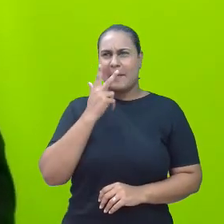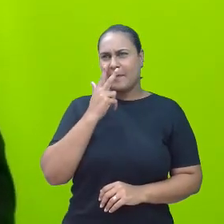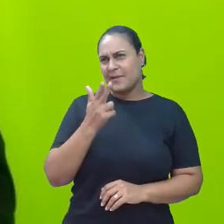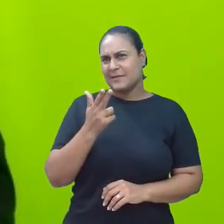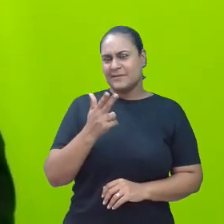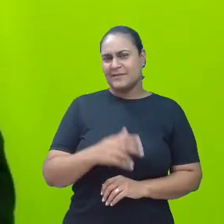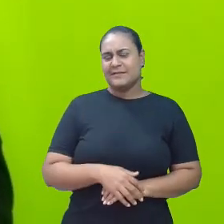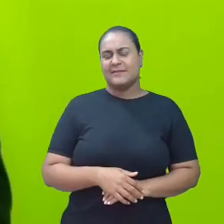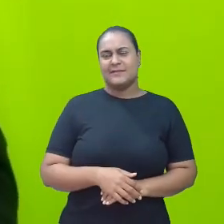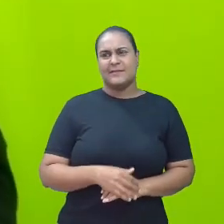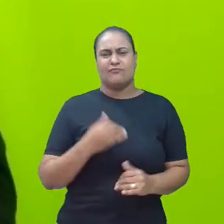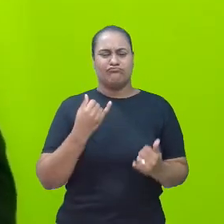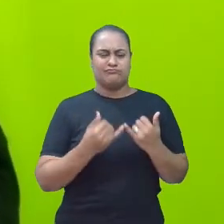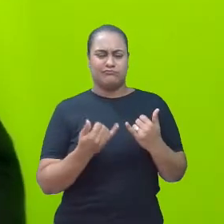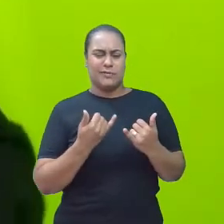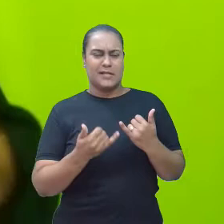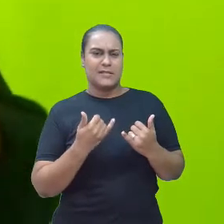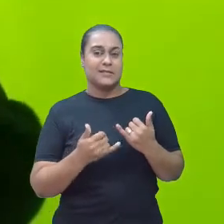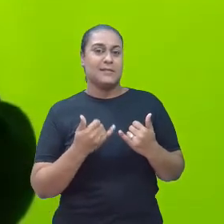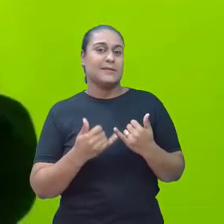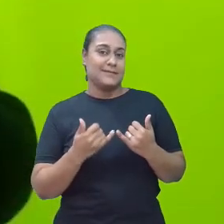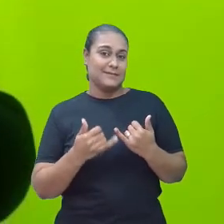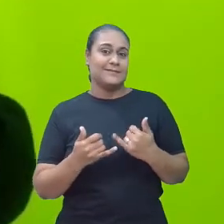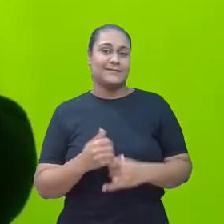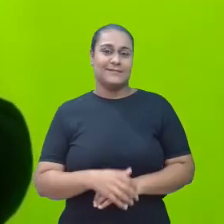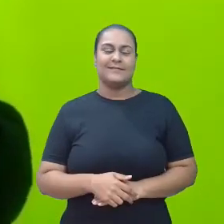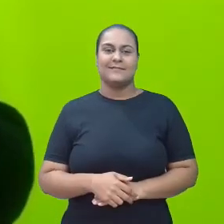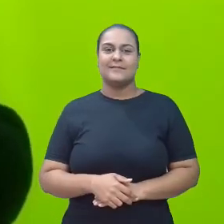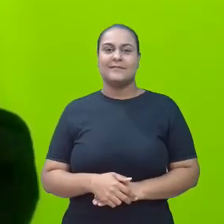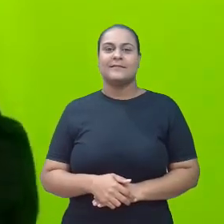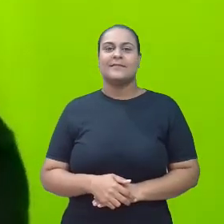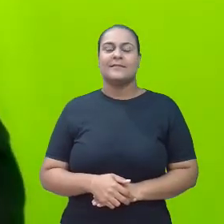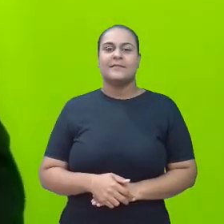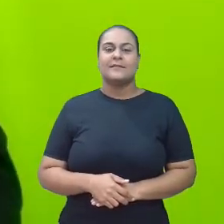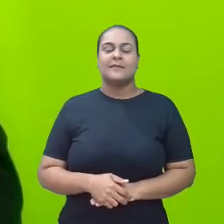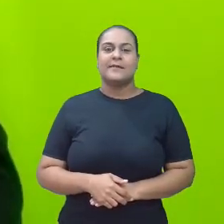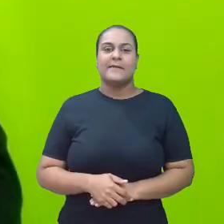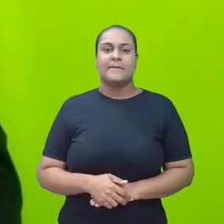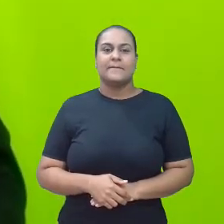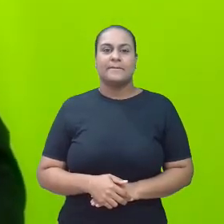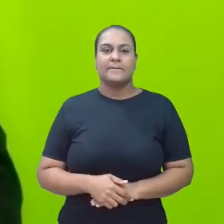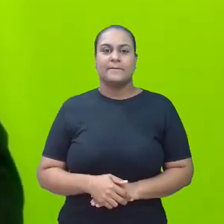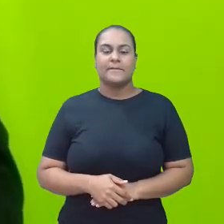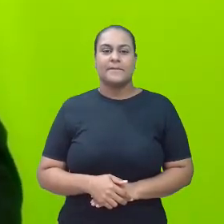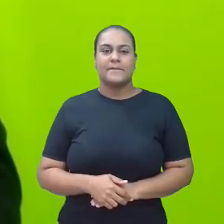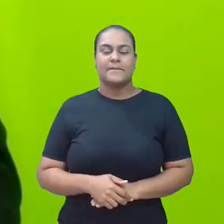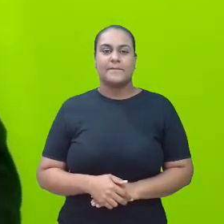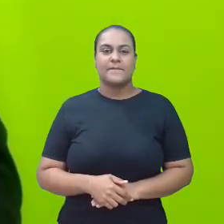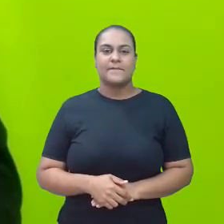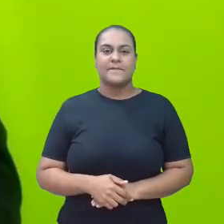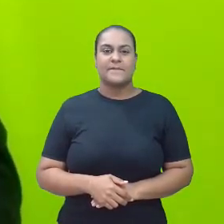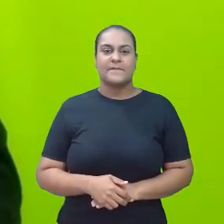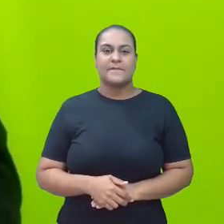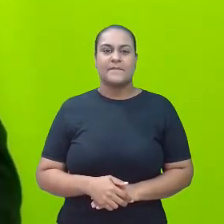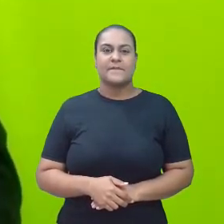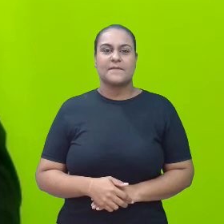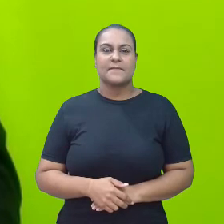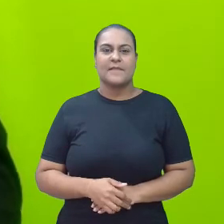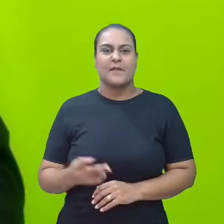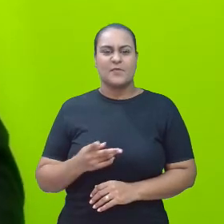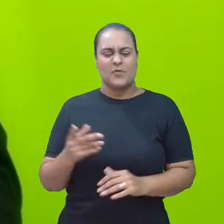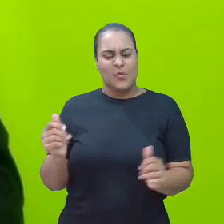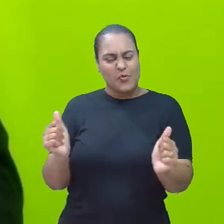ali, Mateus e Caterina são, de fato, se completam, né? São muito unha e